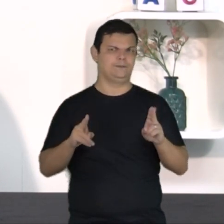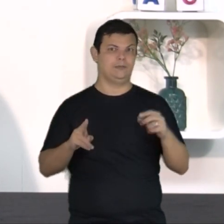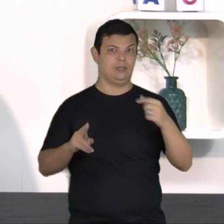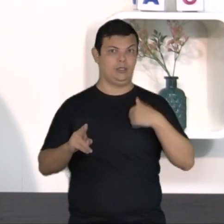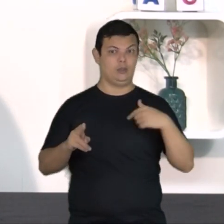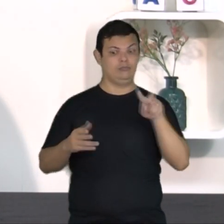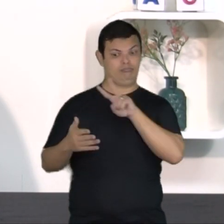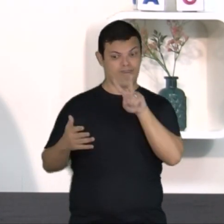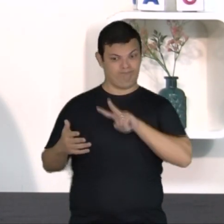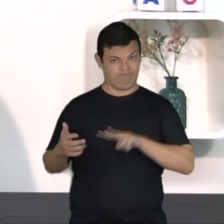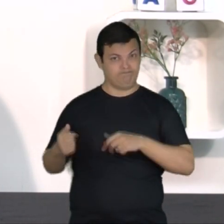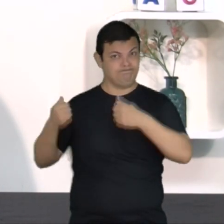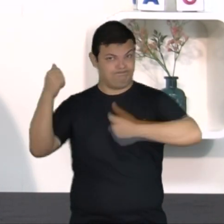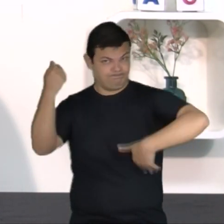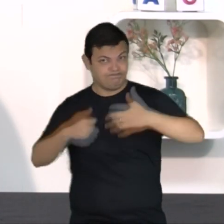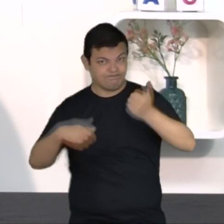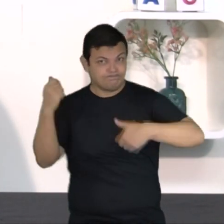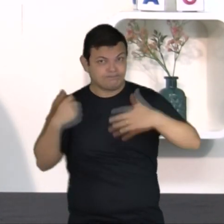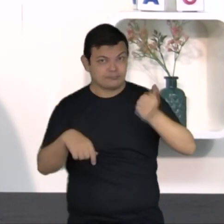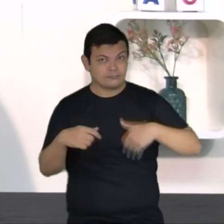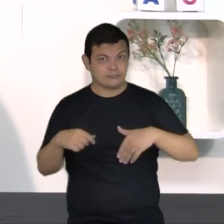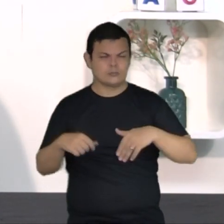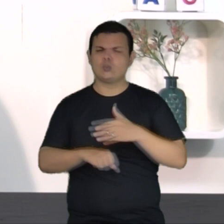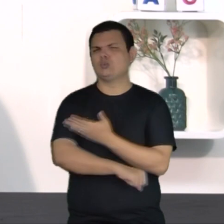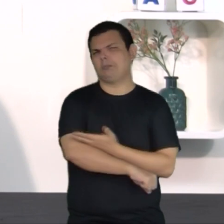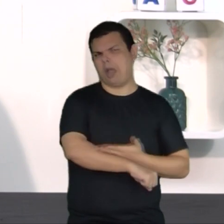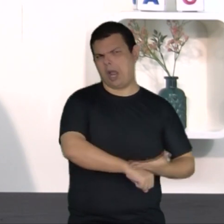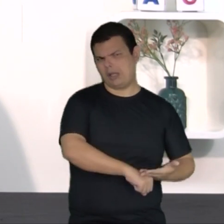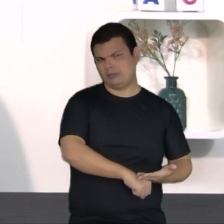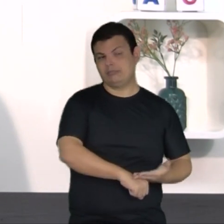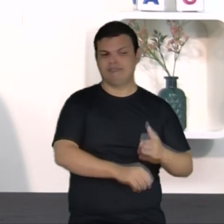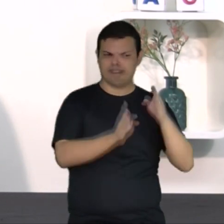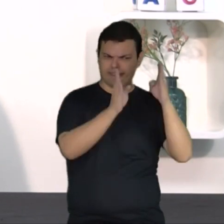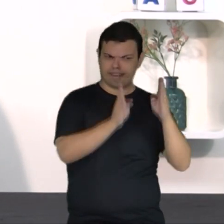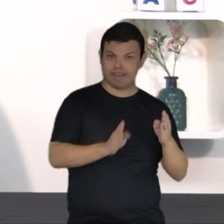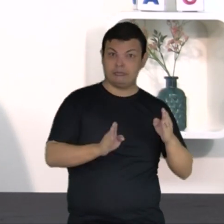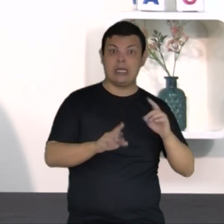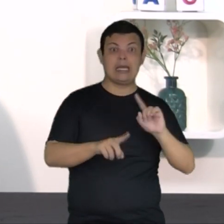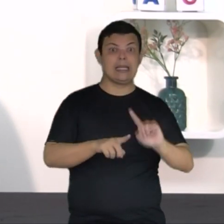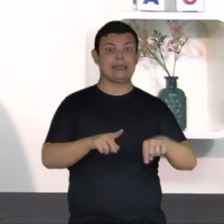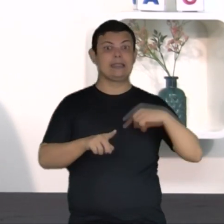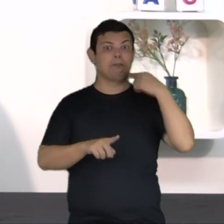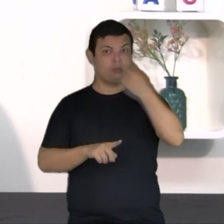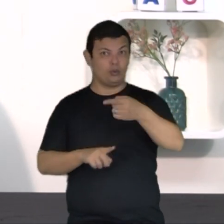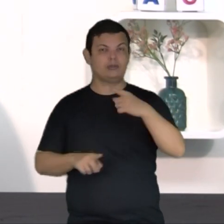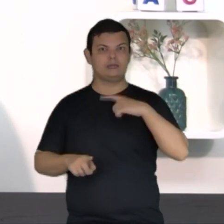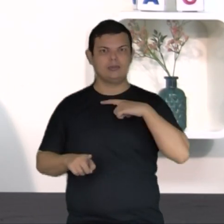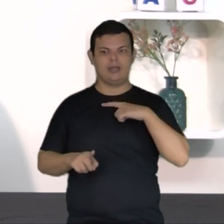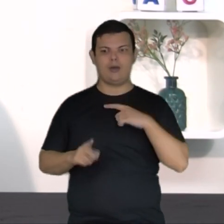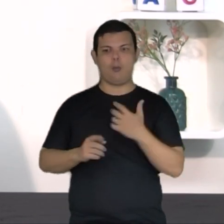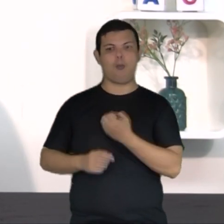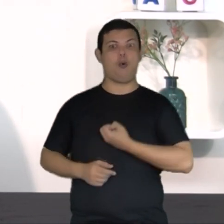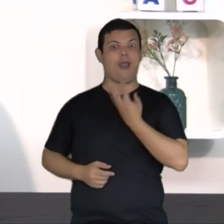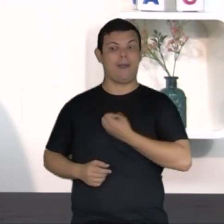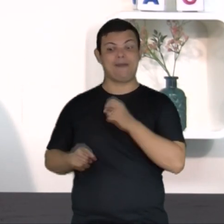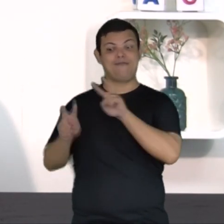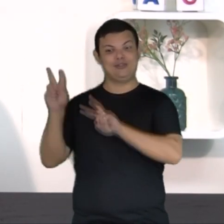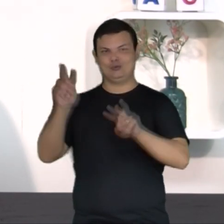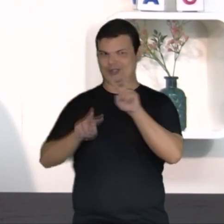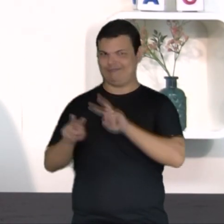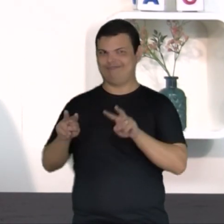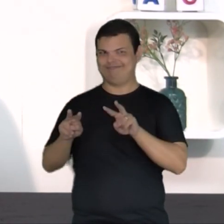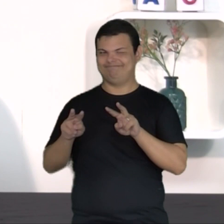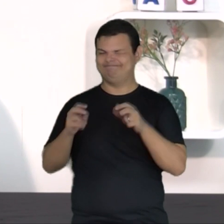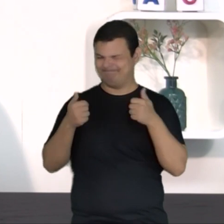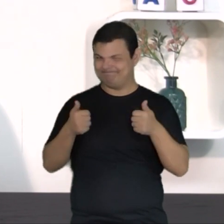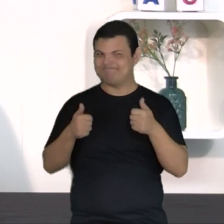ler o poema da forma normal que a gente está acostumado e daqui a pouco, e logo em seguida, a gente vai fazer a leitura do poema visual, beleza?